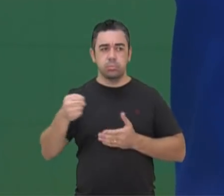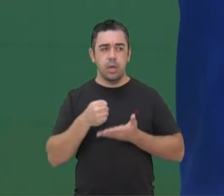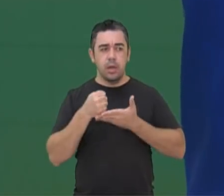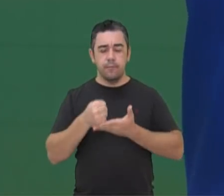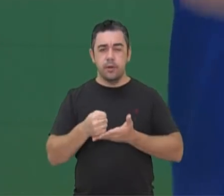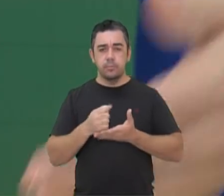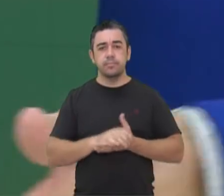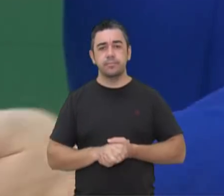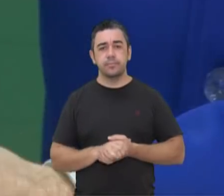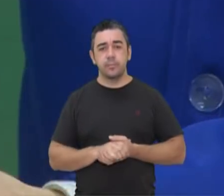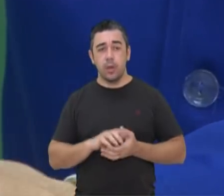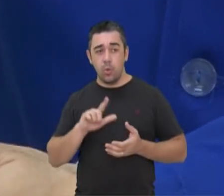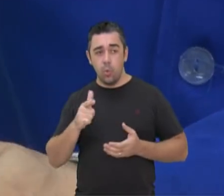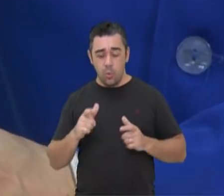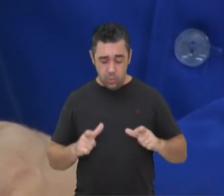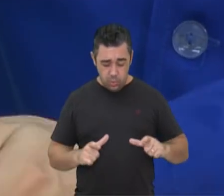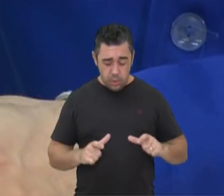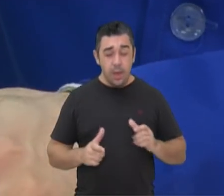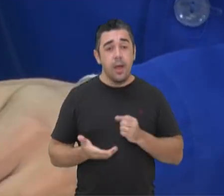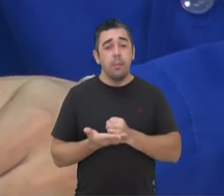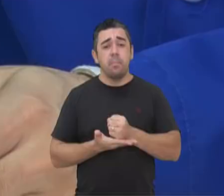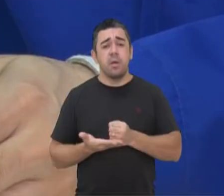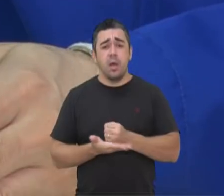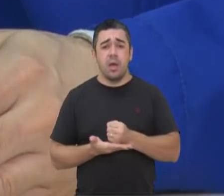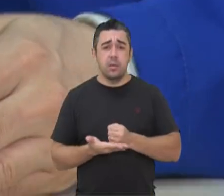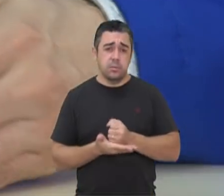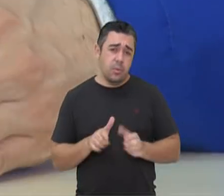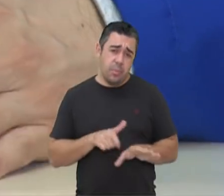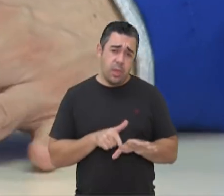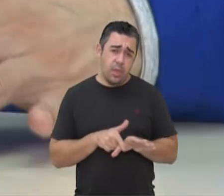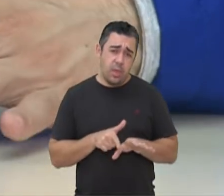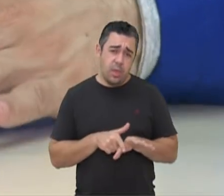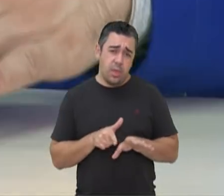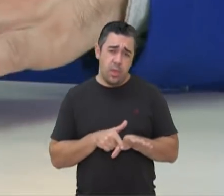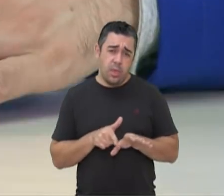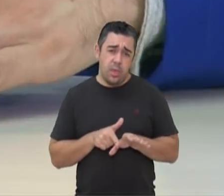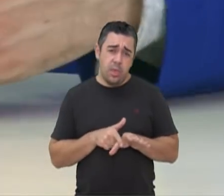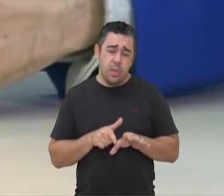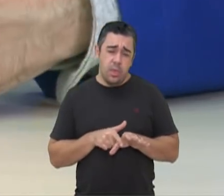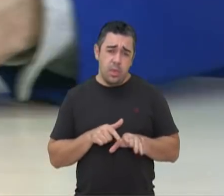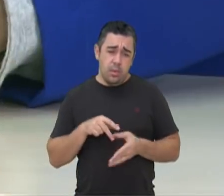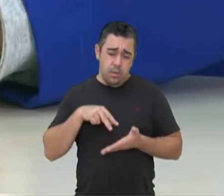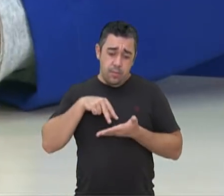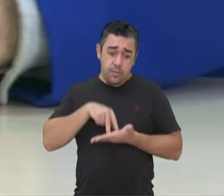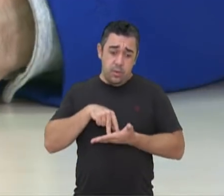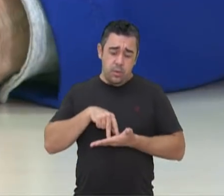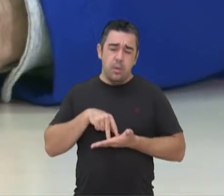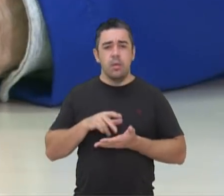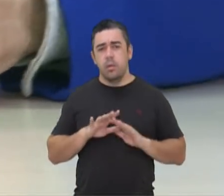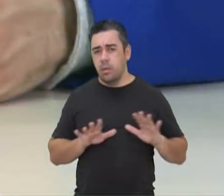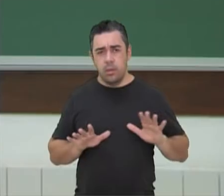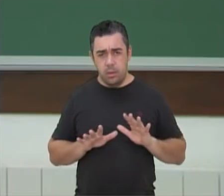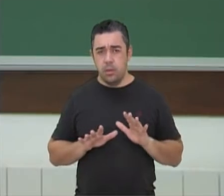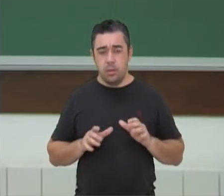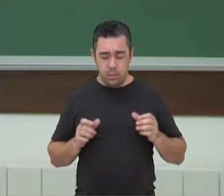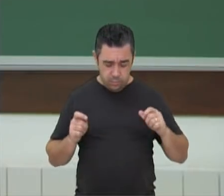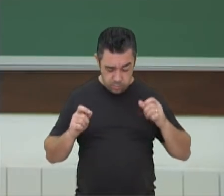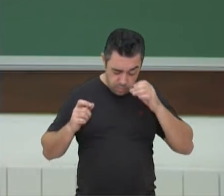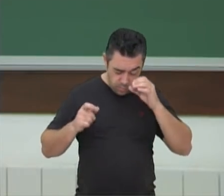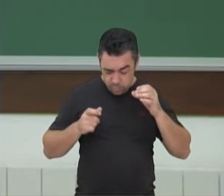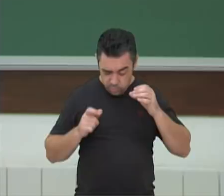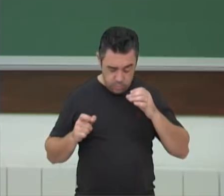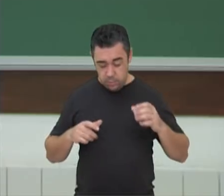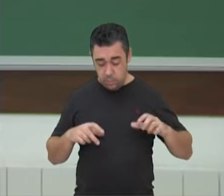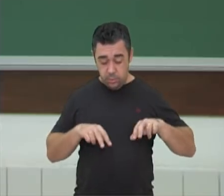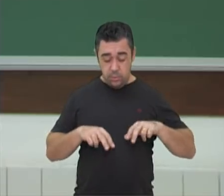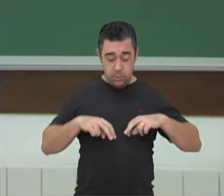qualquer lugar. E a outra parte que nós conversamos, o pé, né, ou a base, que vai sustentar, que vai manter esse